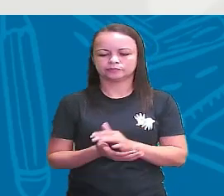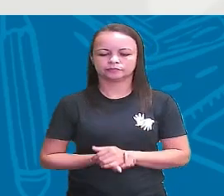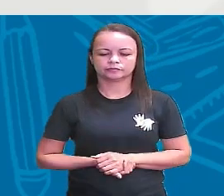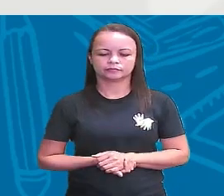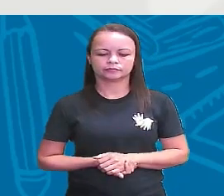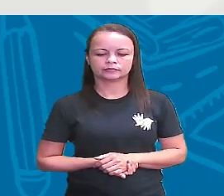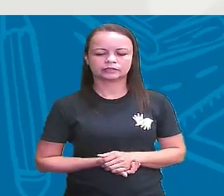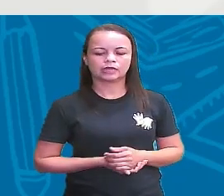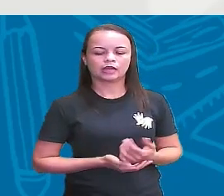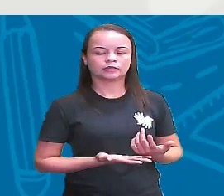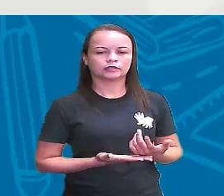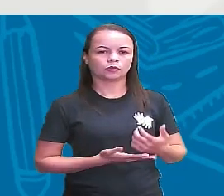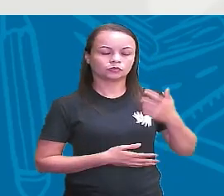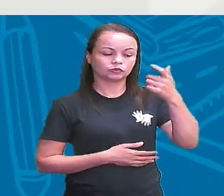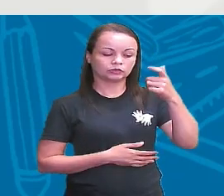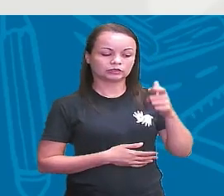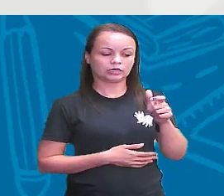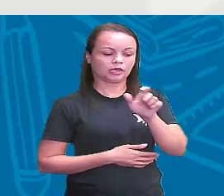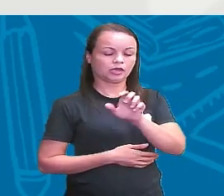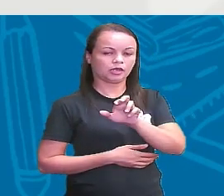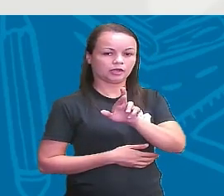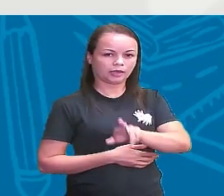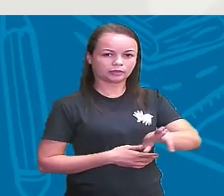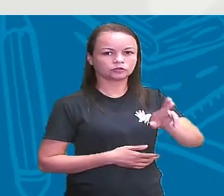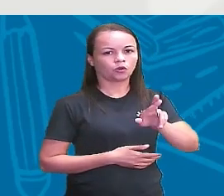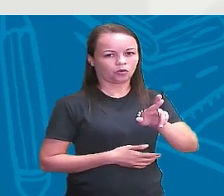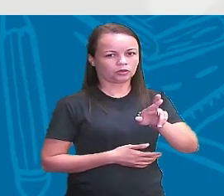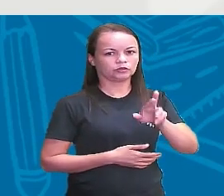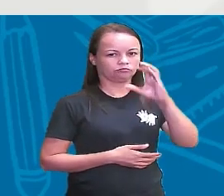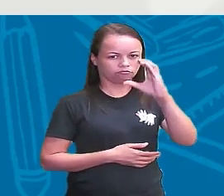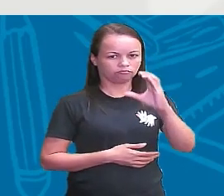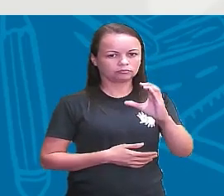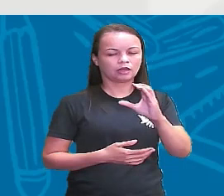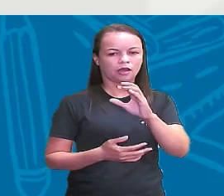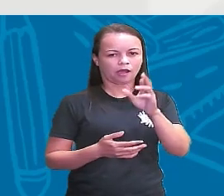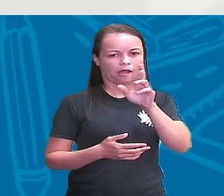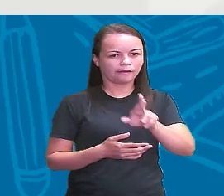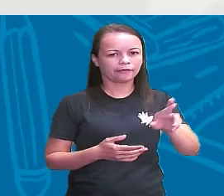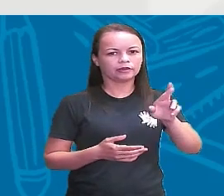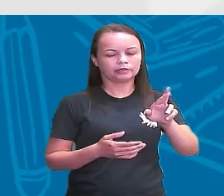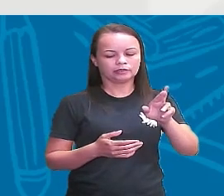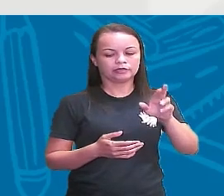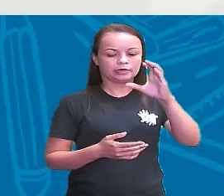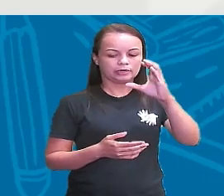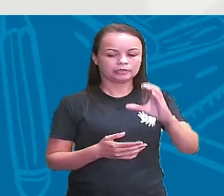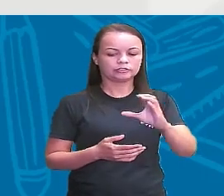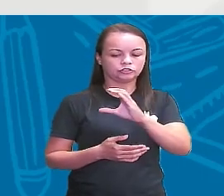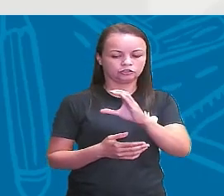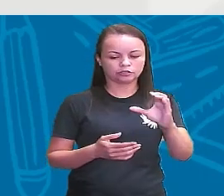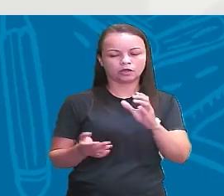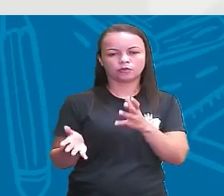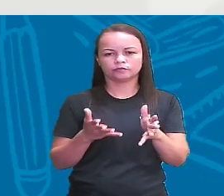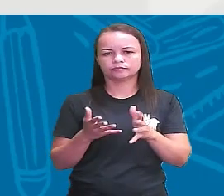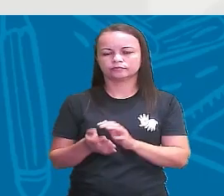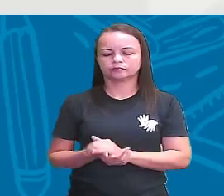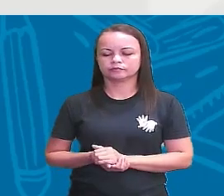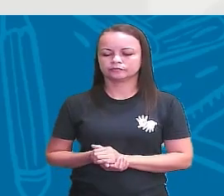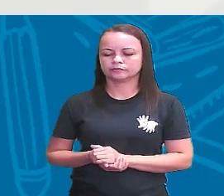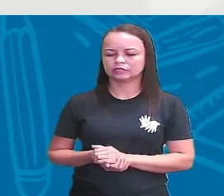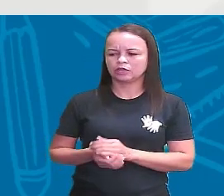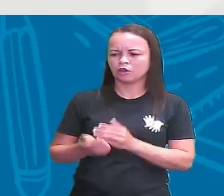católico é ser católico na religião. Já estar católico é estar com